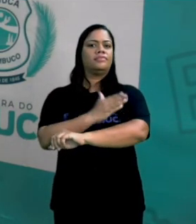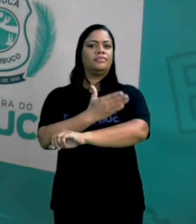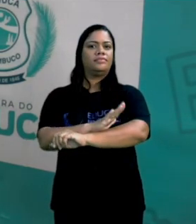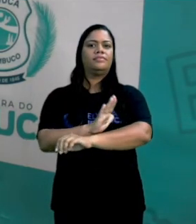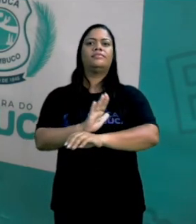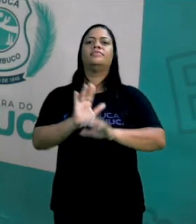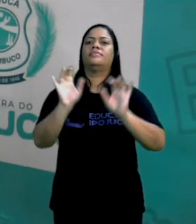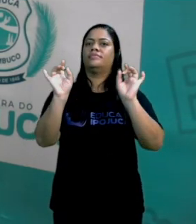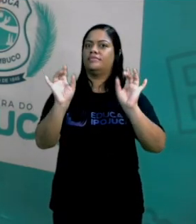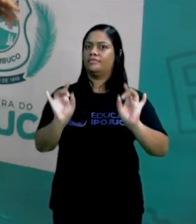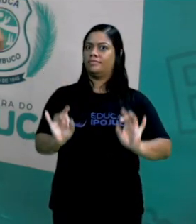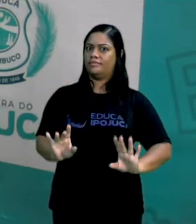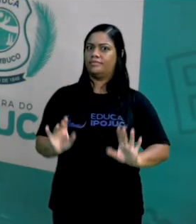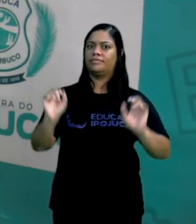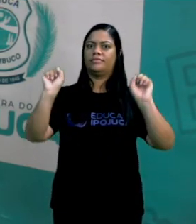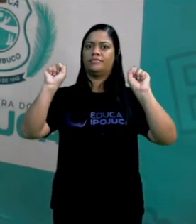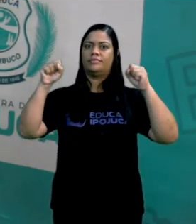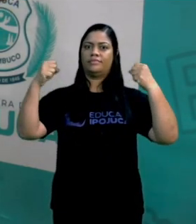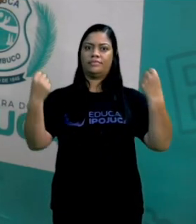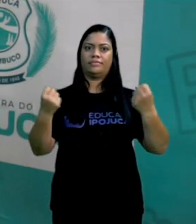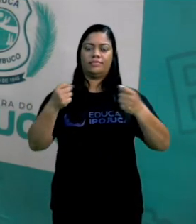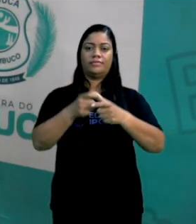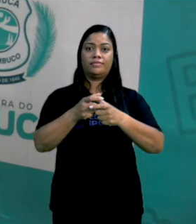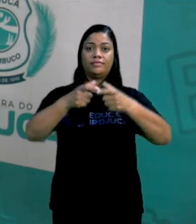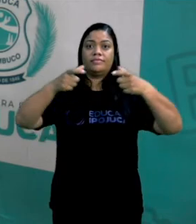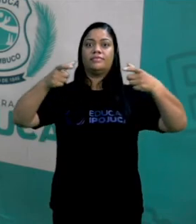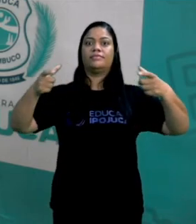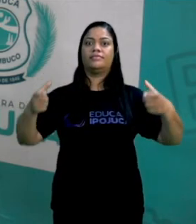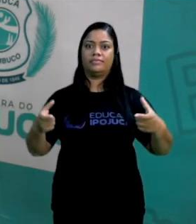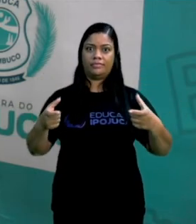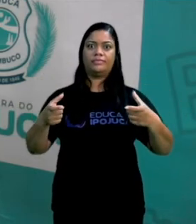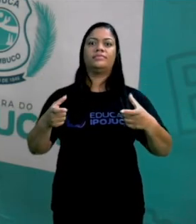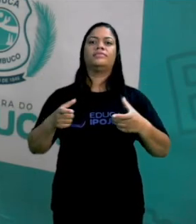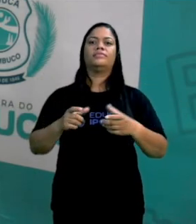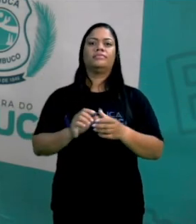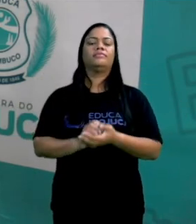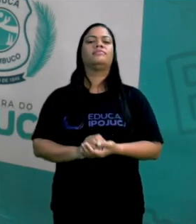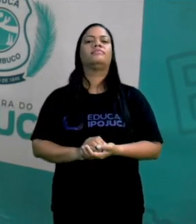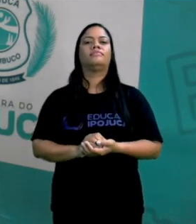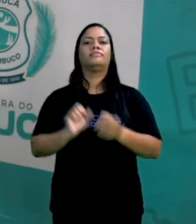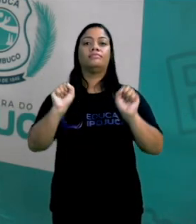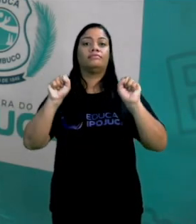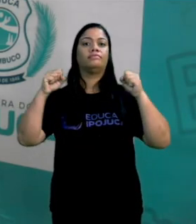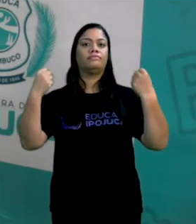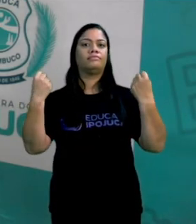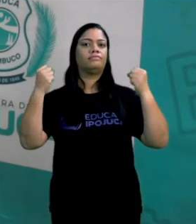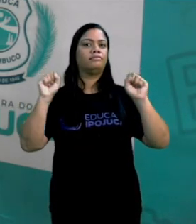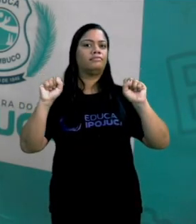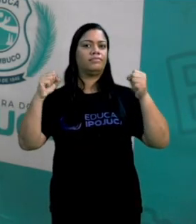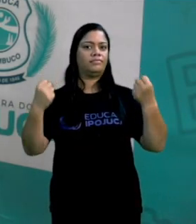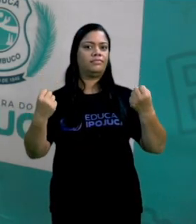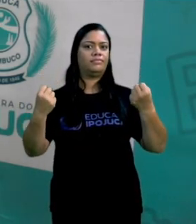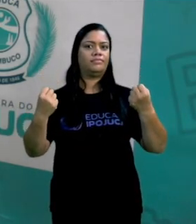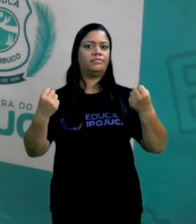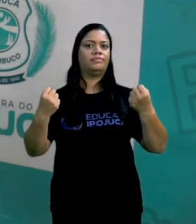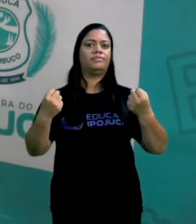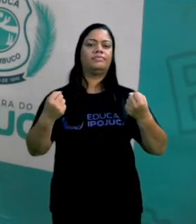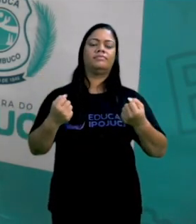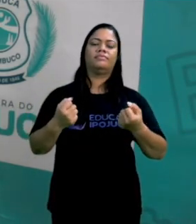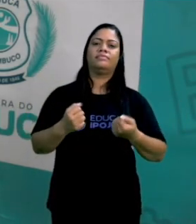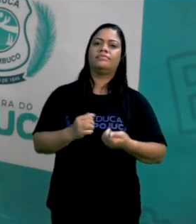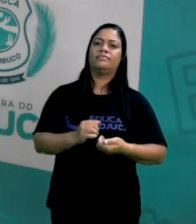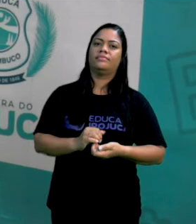práticas específicas de ginástica. É uma visão maior e mais ampla, né, da ginástica, e uma forma